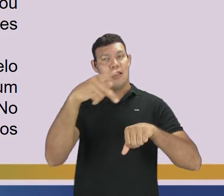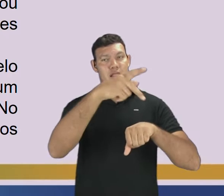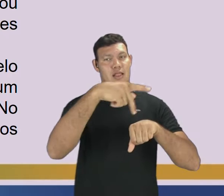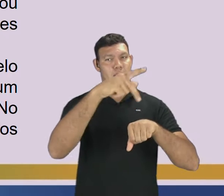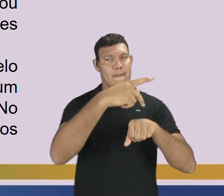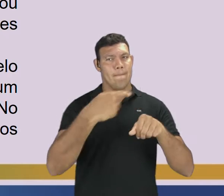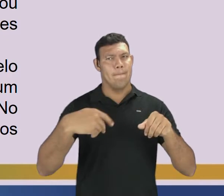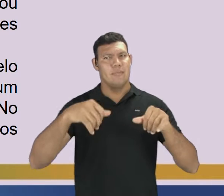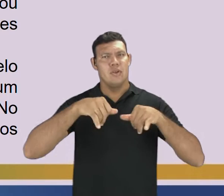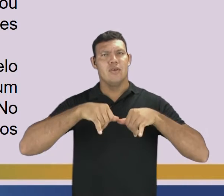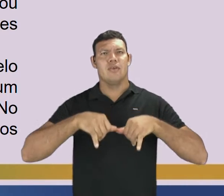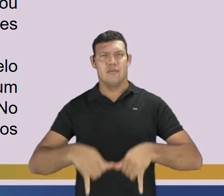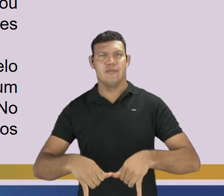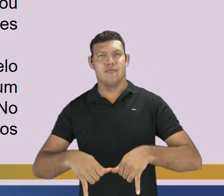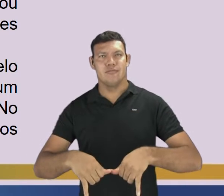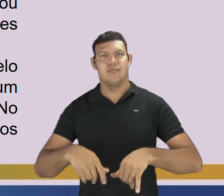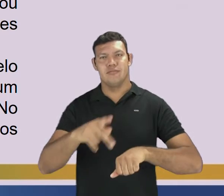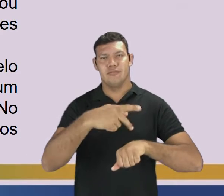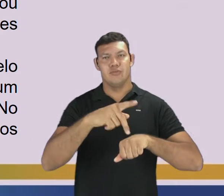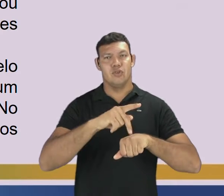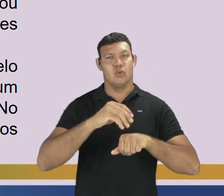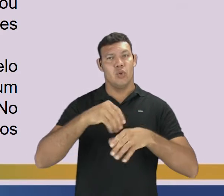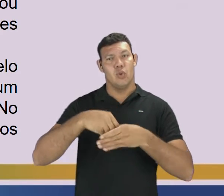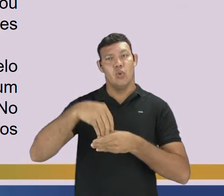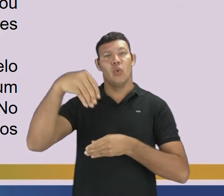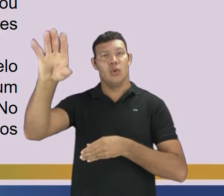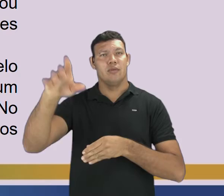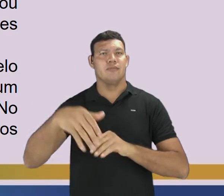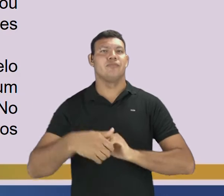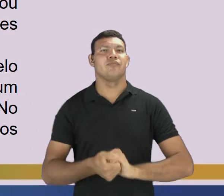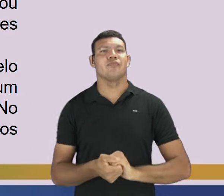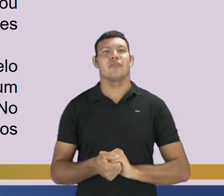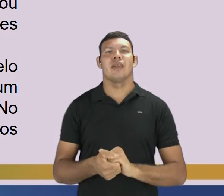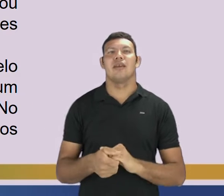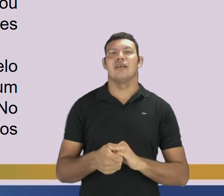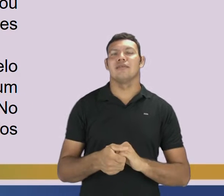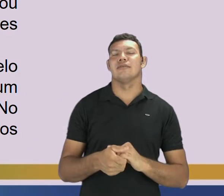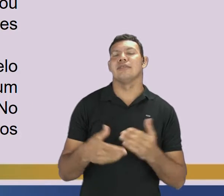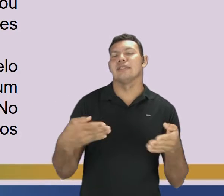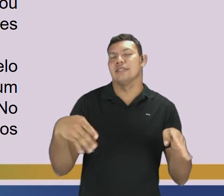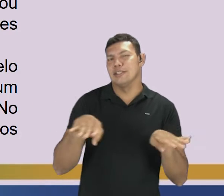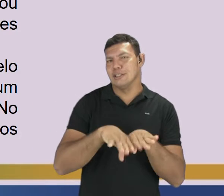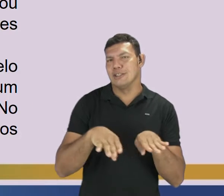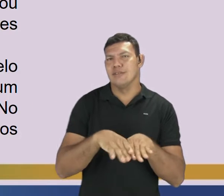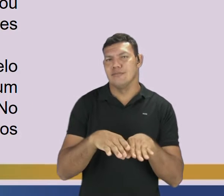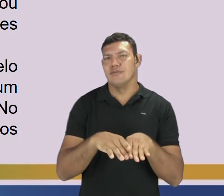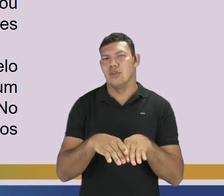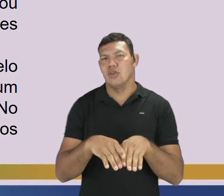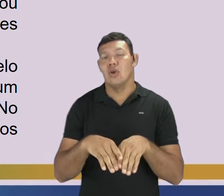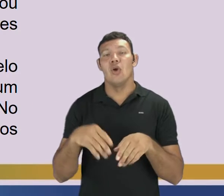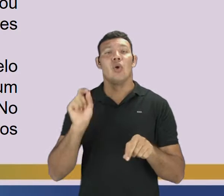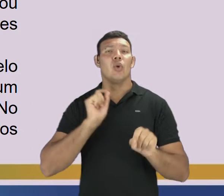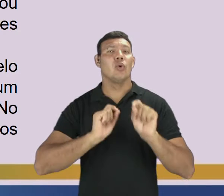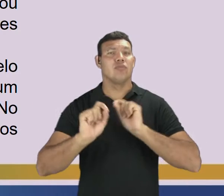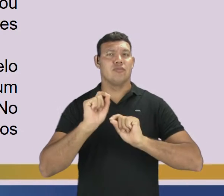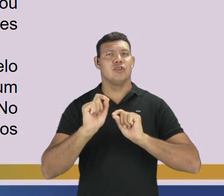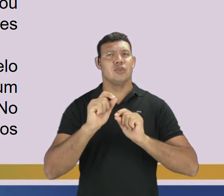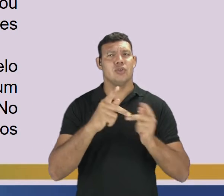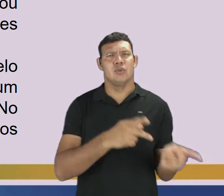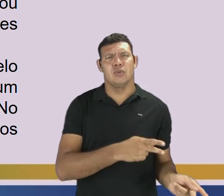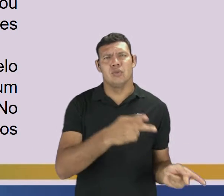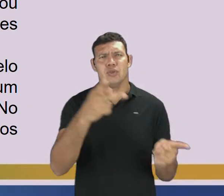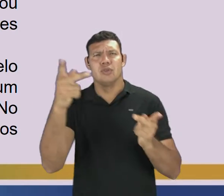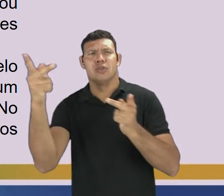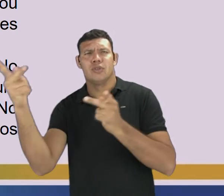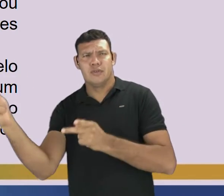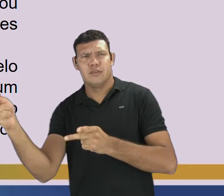das migrações externas, o significado está no fluxo de pessoas que saem do seu país para viver ou mesmo visitar outro país,